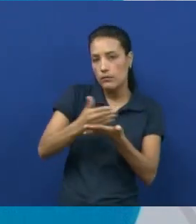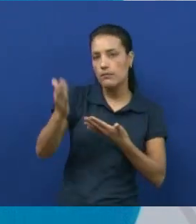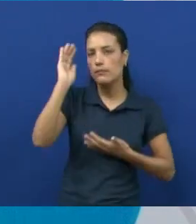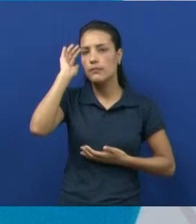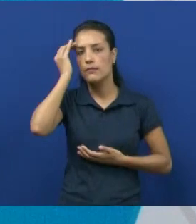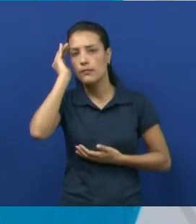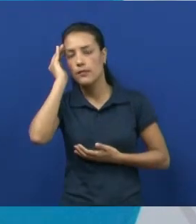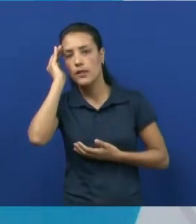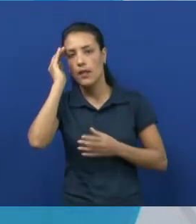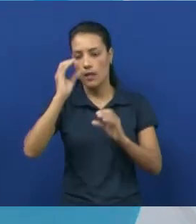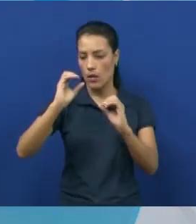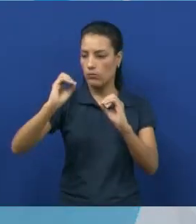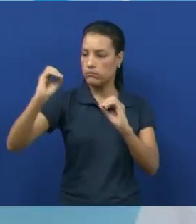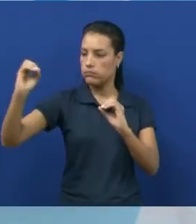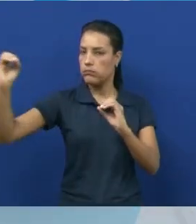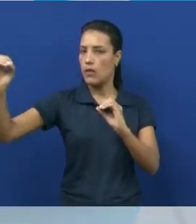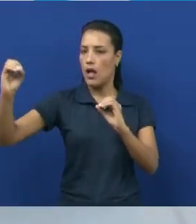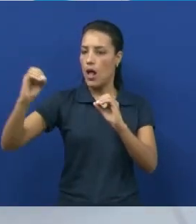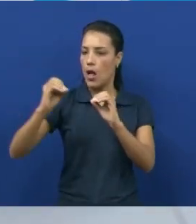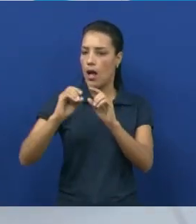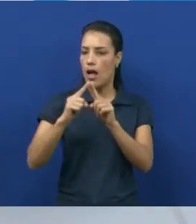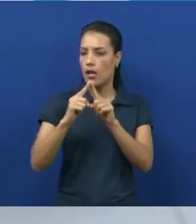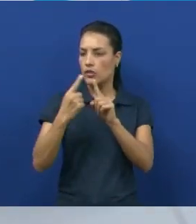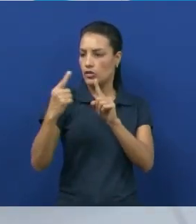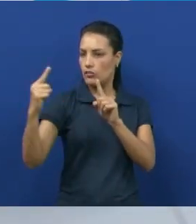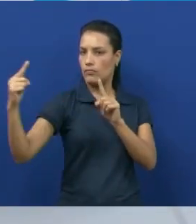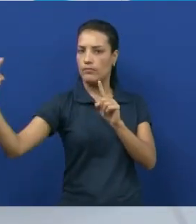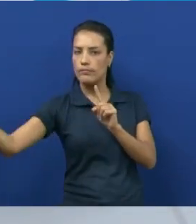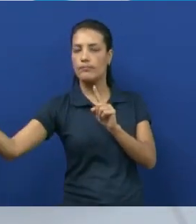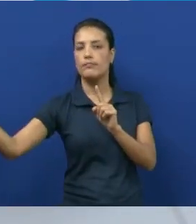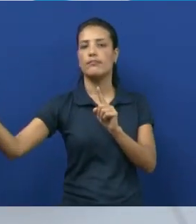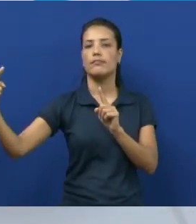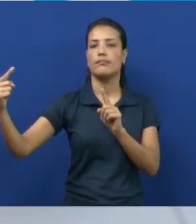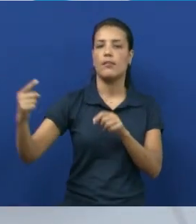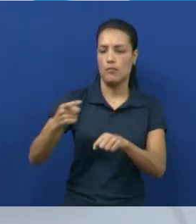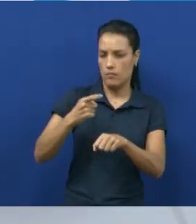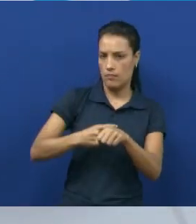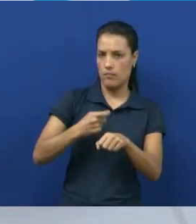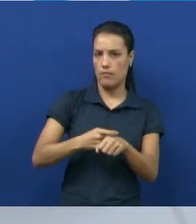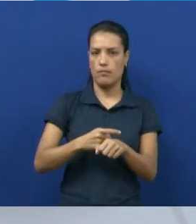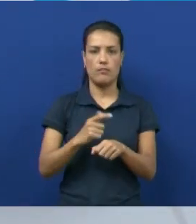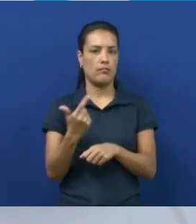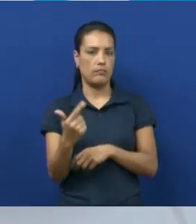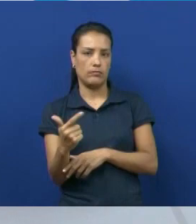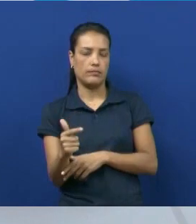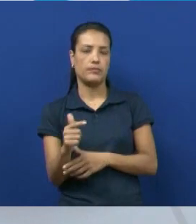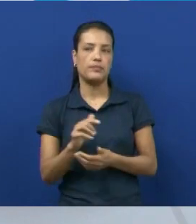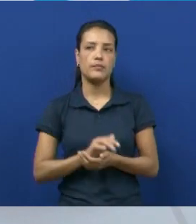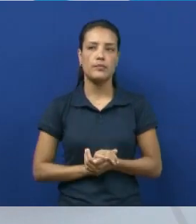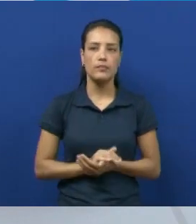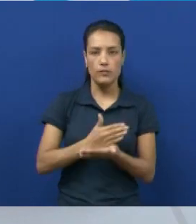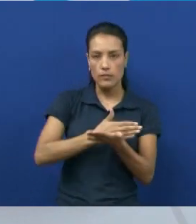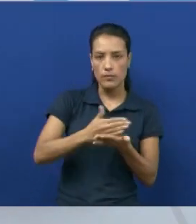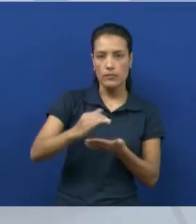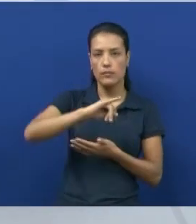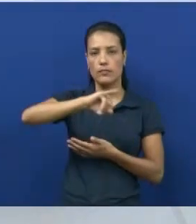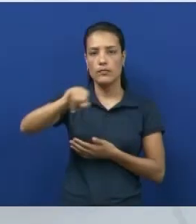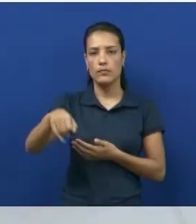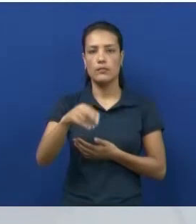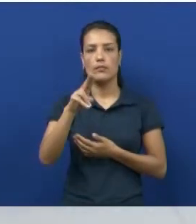que ficam mais distantes e que eles não possuem aí uma superfície sólida. A começar por